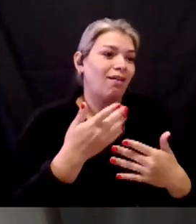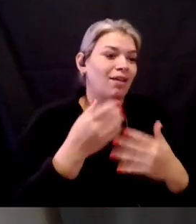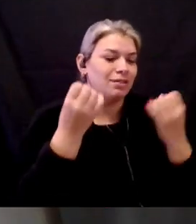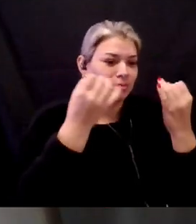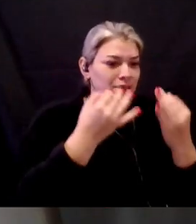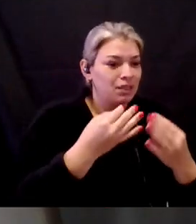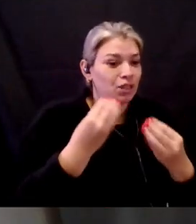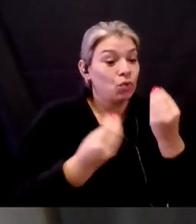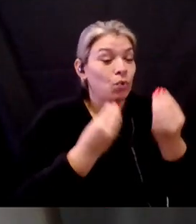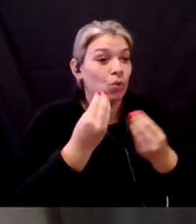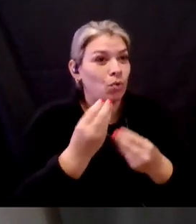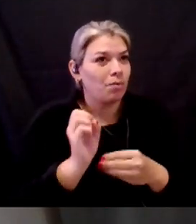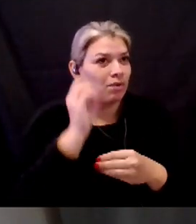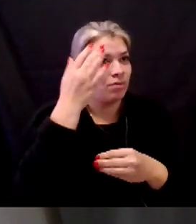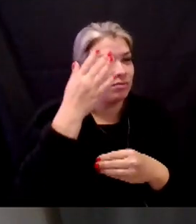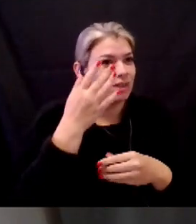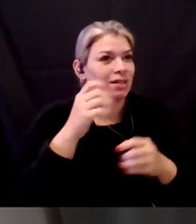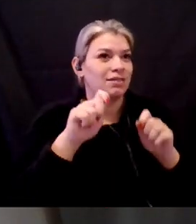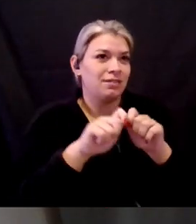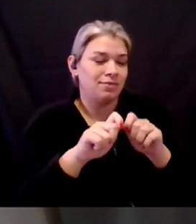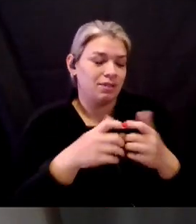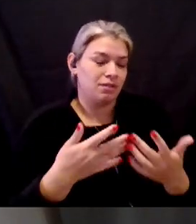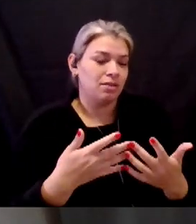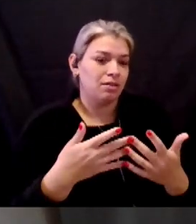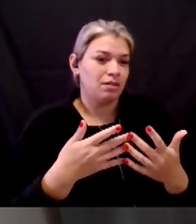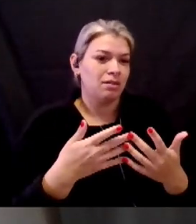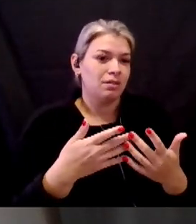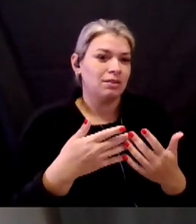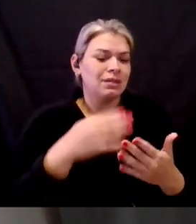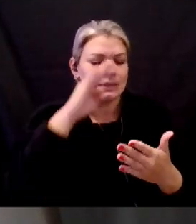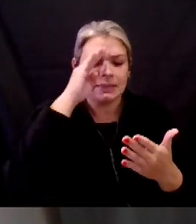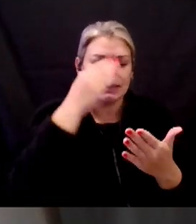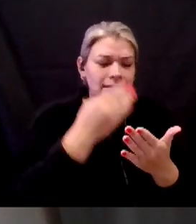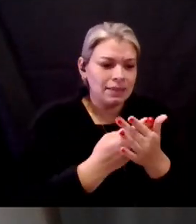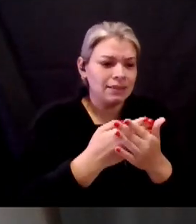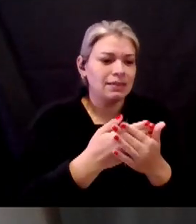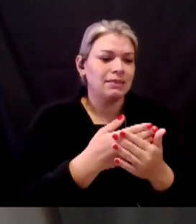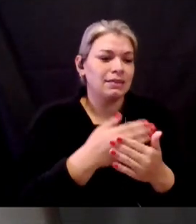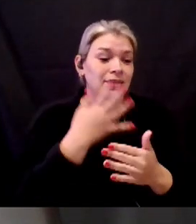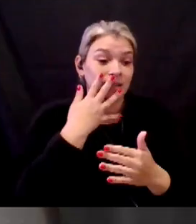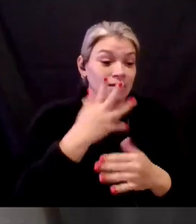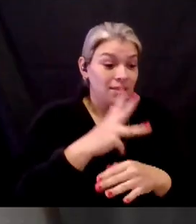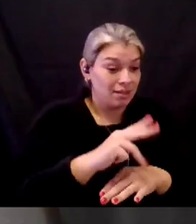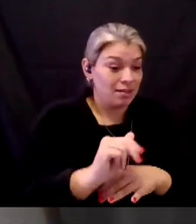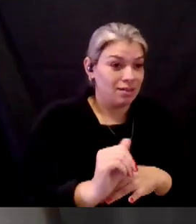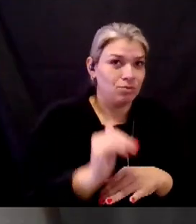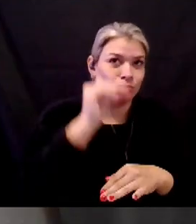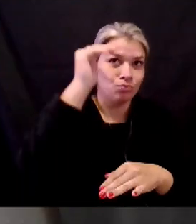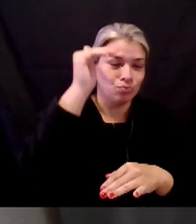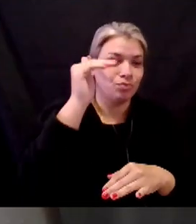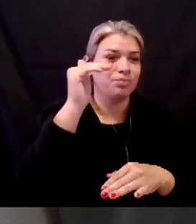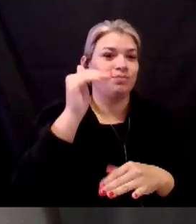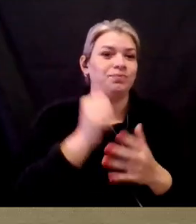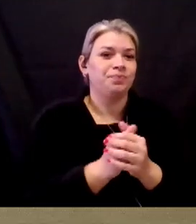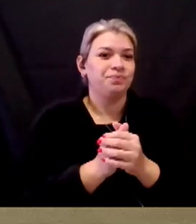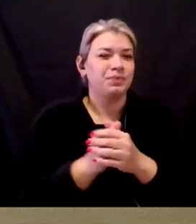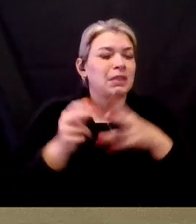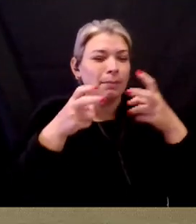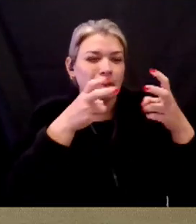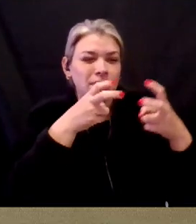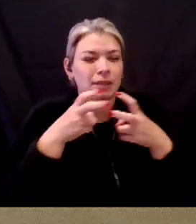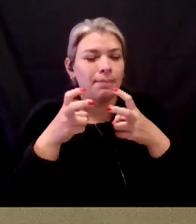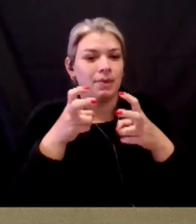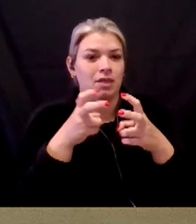gente garante que essa criança, ela cresça com um senso mais crítico. Maravilha. Né? E senso crítico